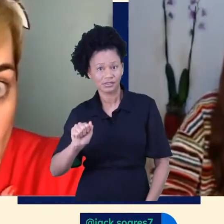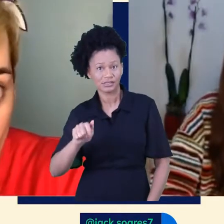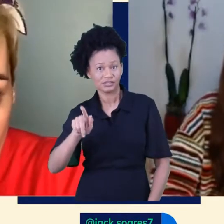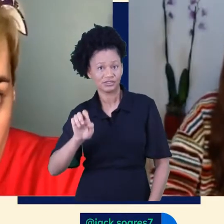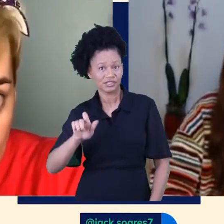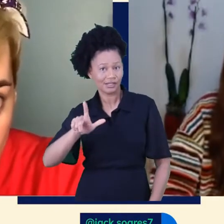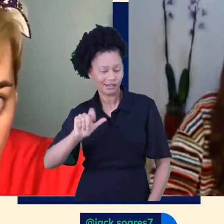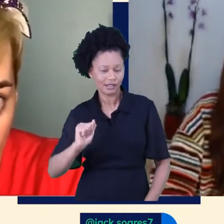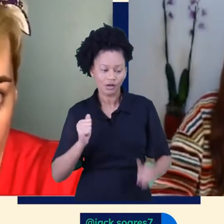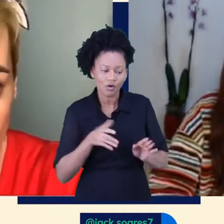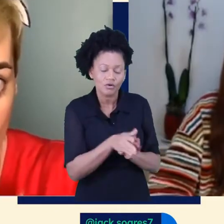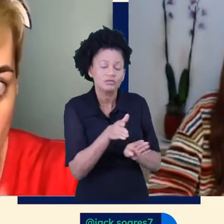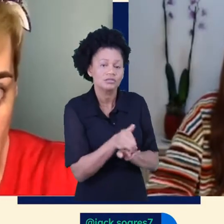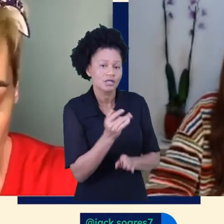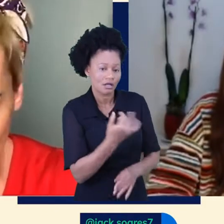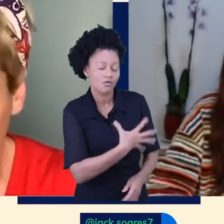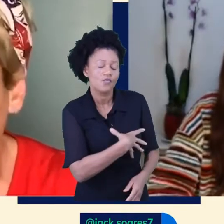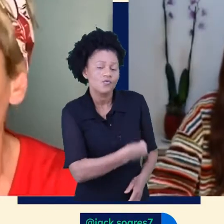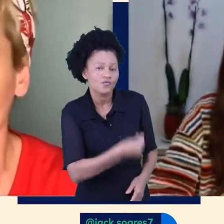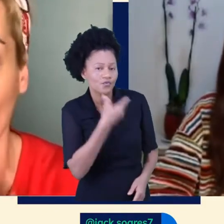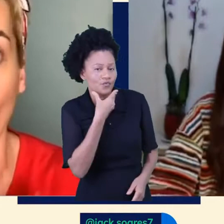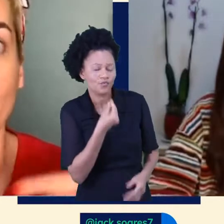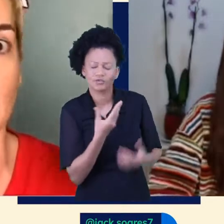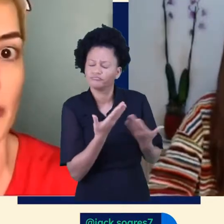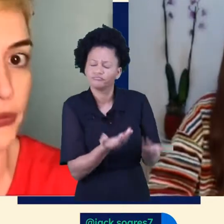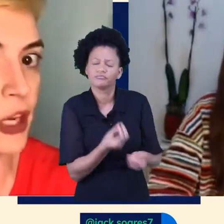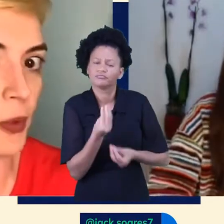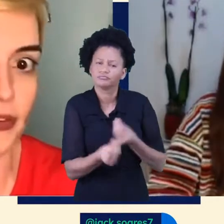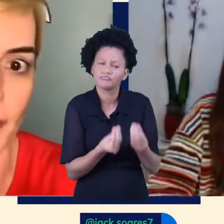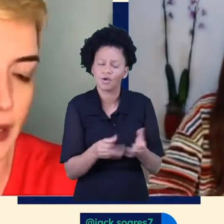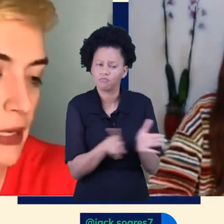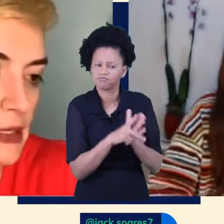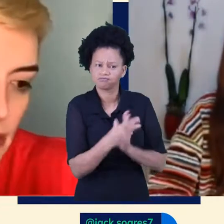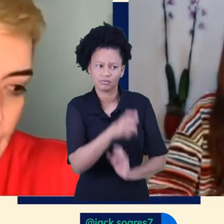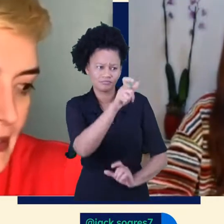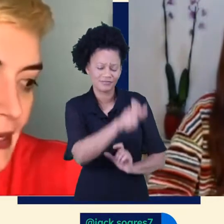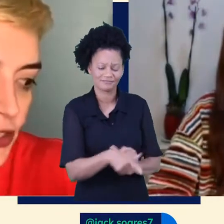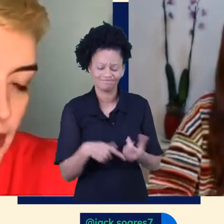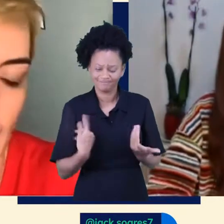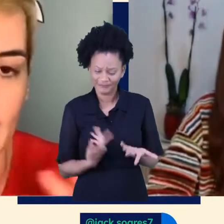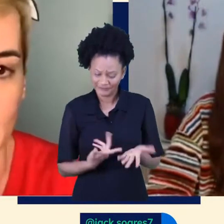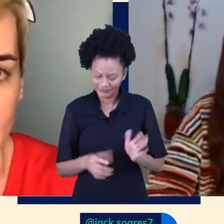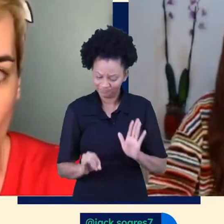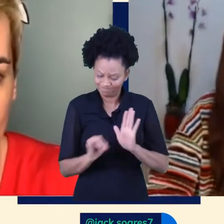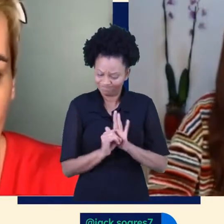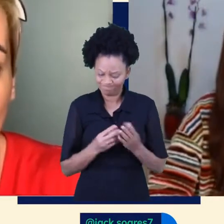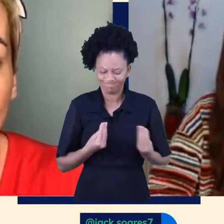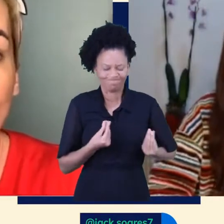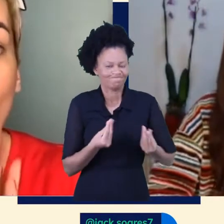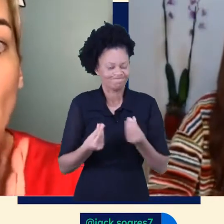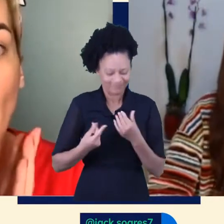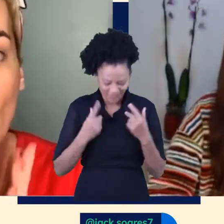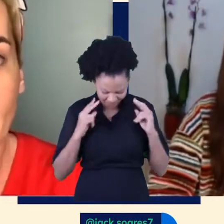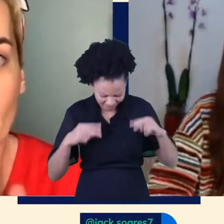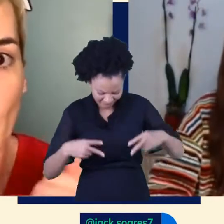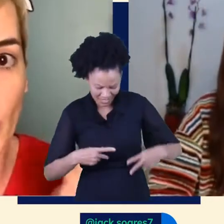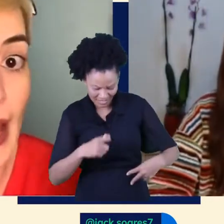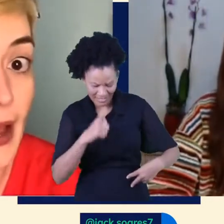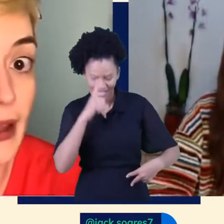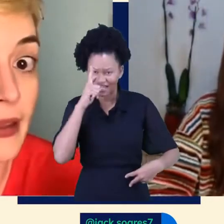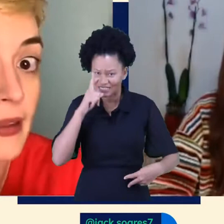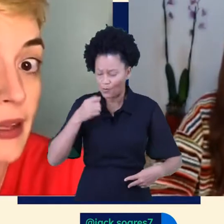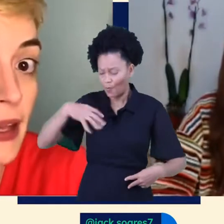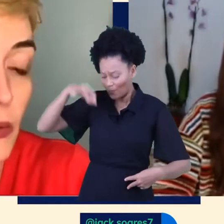a própria pessoa que não se identifica com o seu sexo biológico, ou se tem um filho, uma filha, uma criança, adolescente que está nessa situação? É o